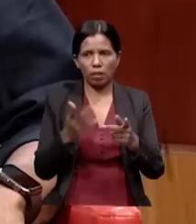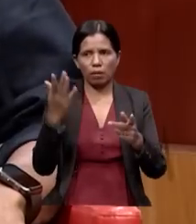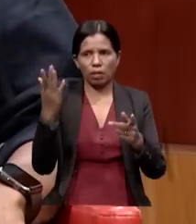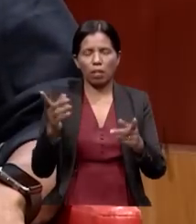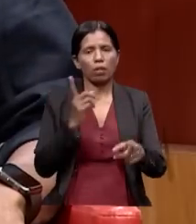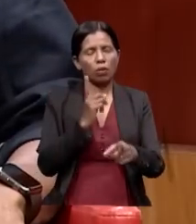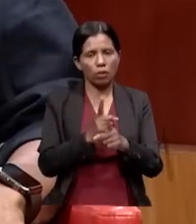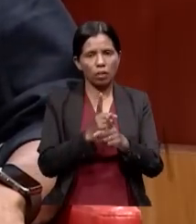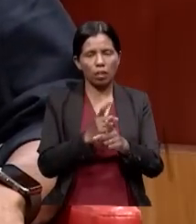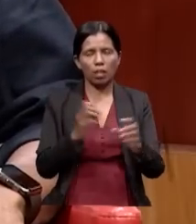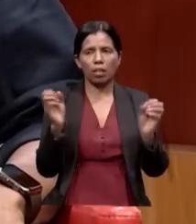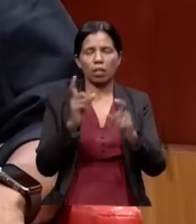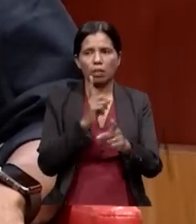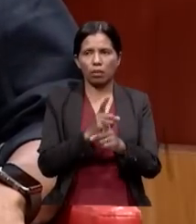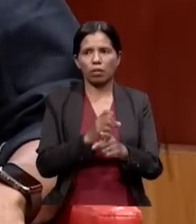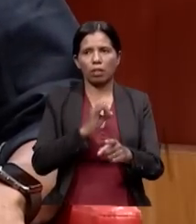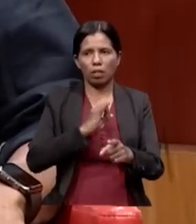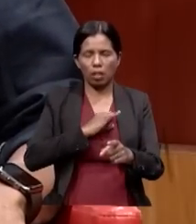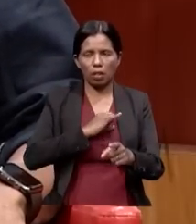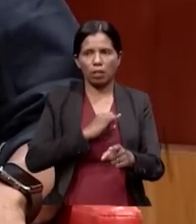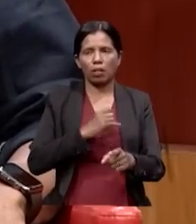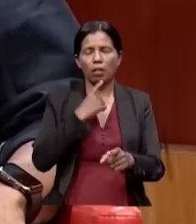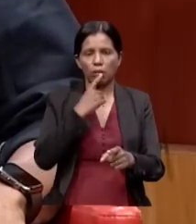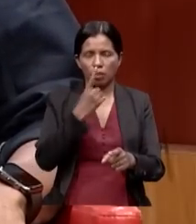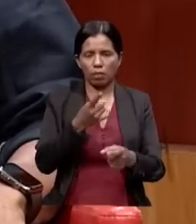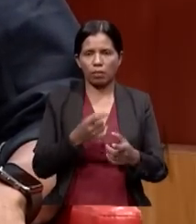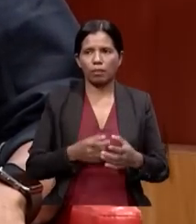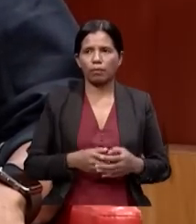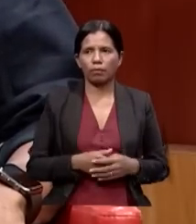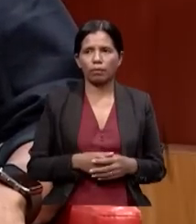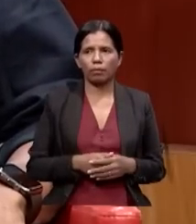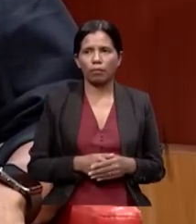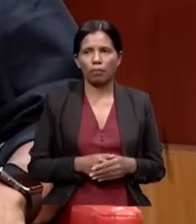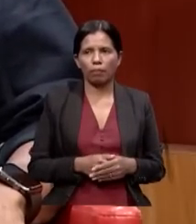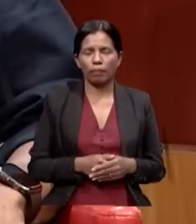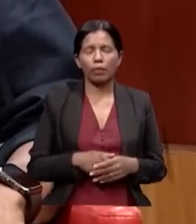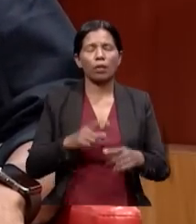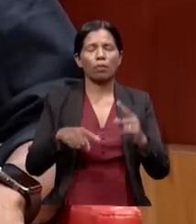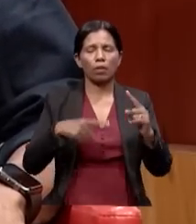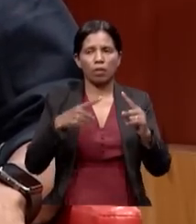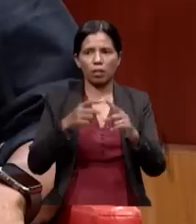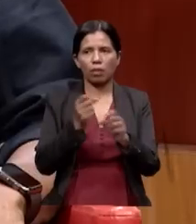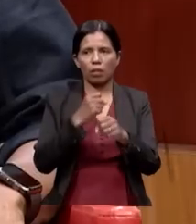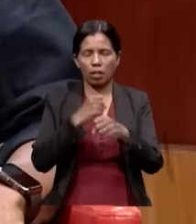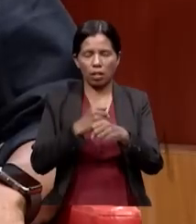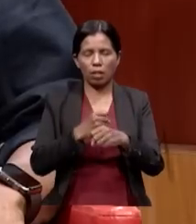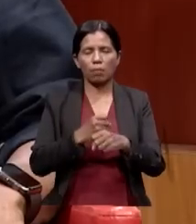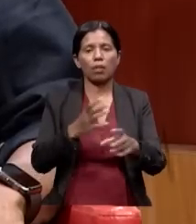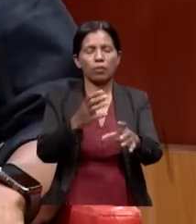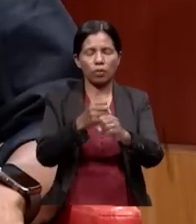que lá. How defesa a carcata toda, e. O anjira quando halo busca ba ia fati